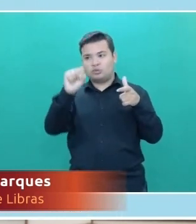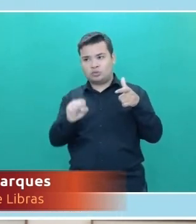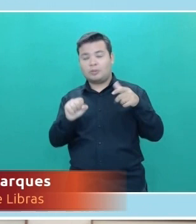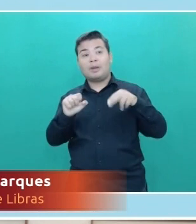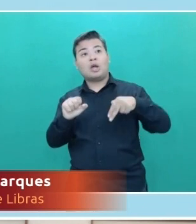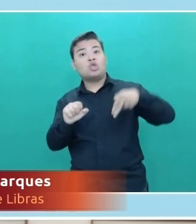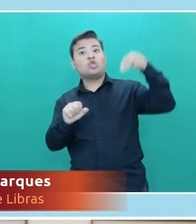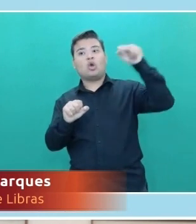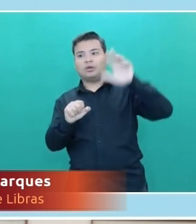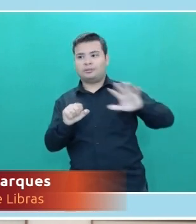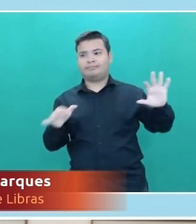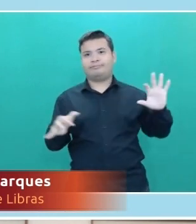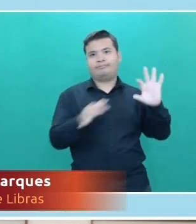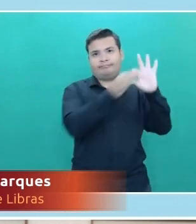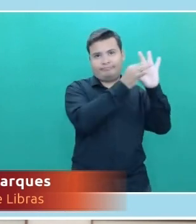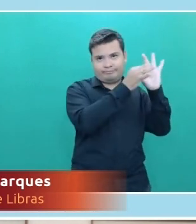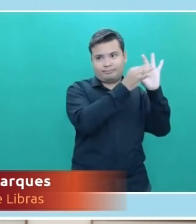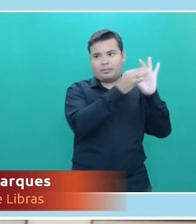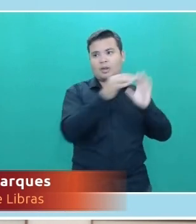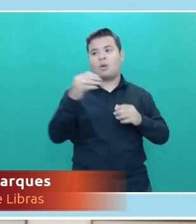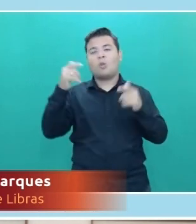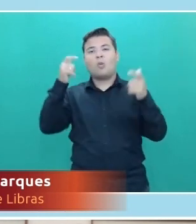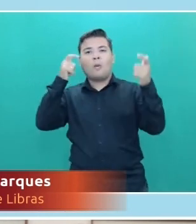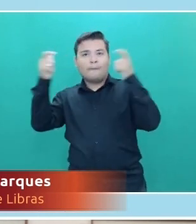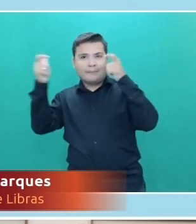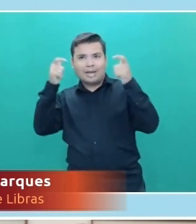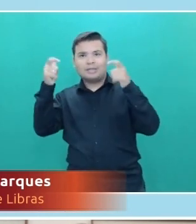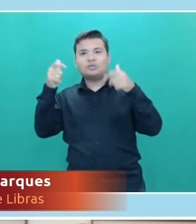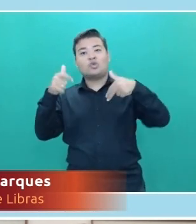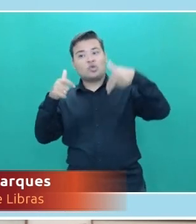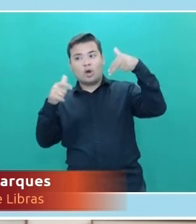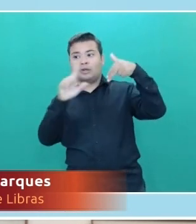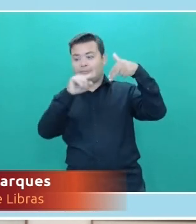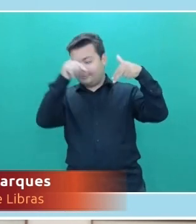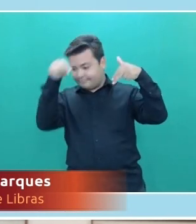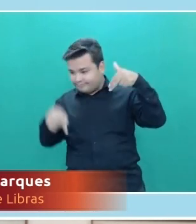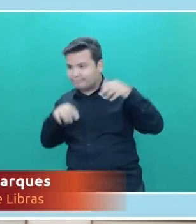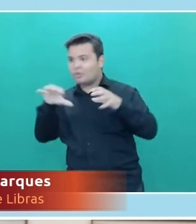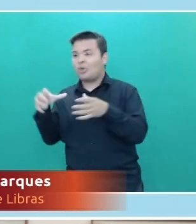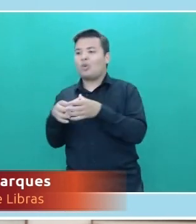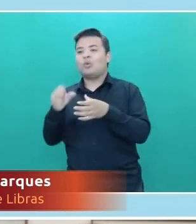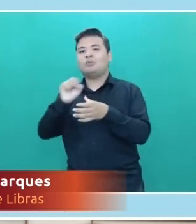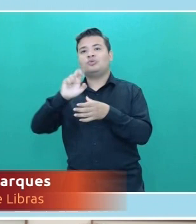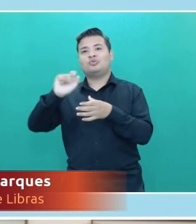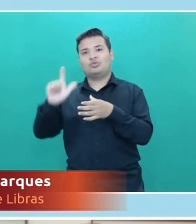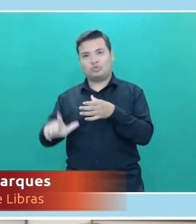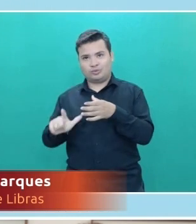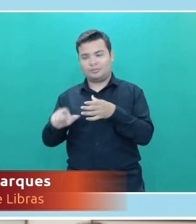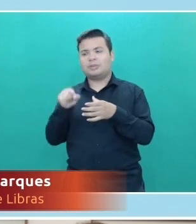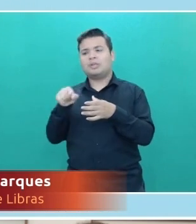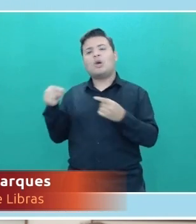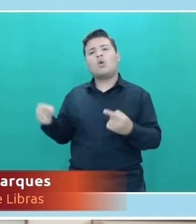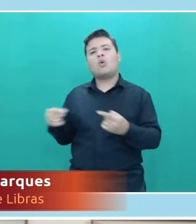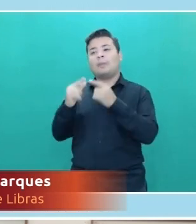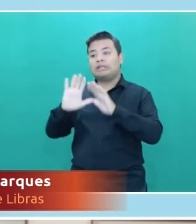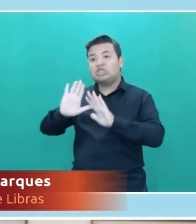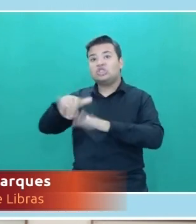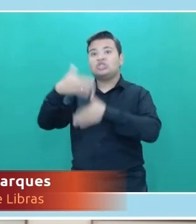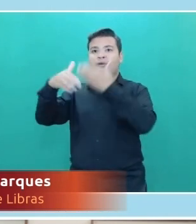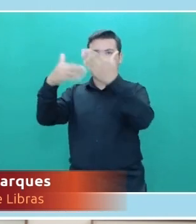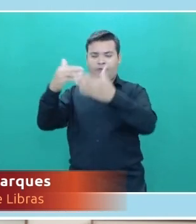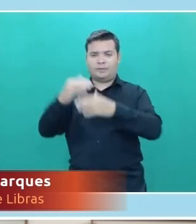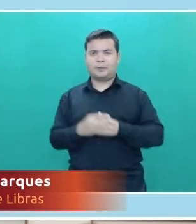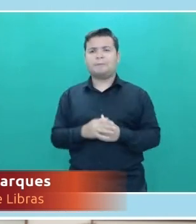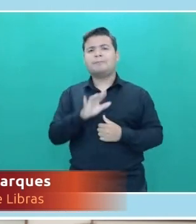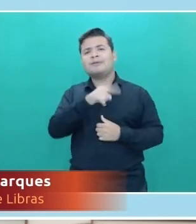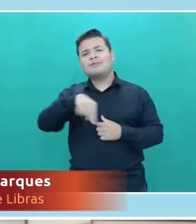hemisfério norte e é sul global. Então, como a professora André, é uma questão de desenvolvimento. Só para os telespectadores e para as